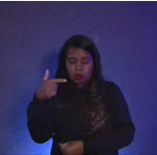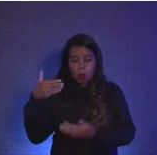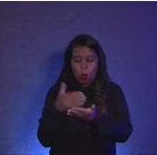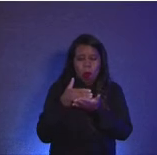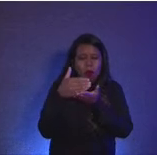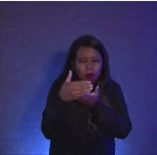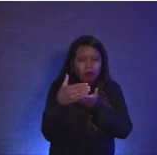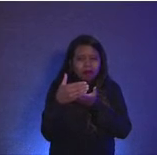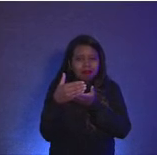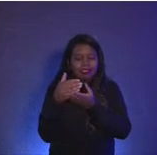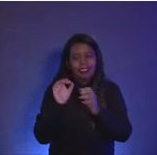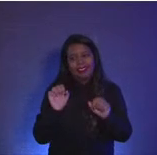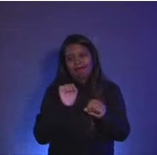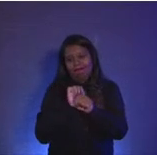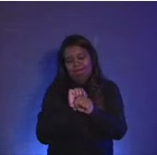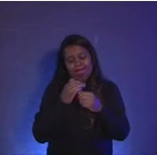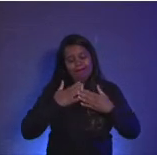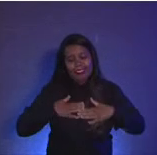Estou um pouco nervosa.